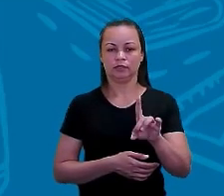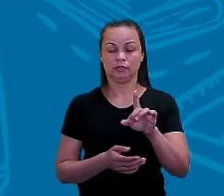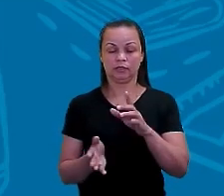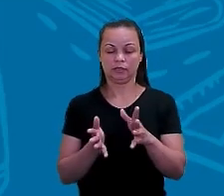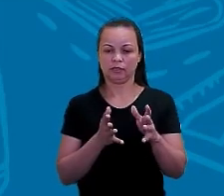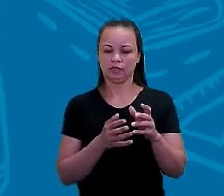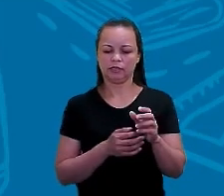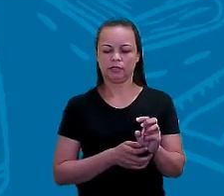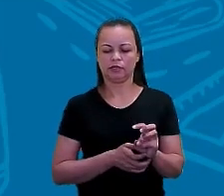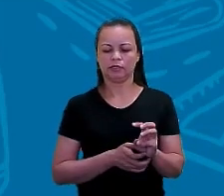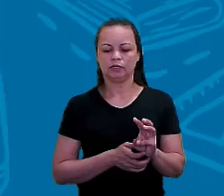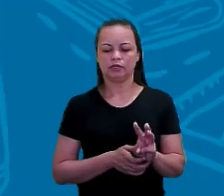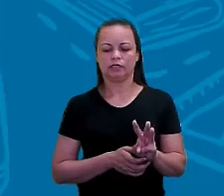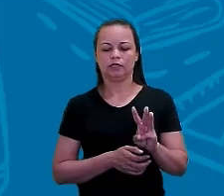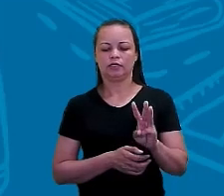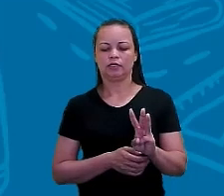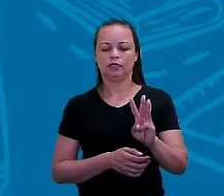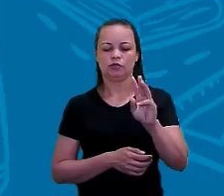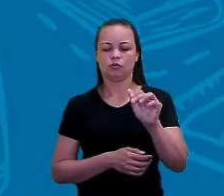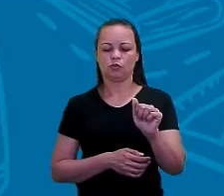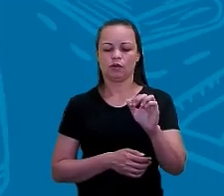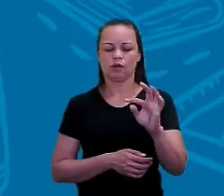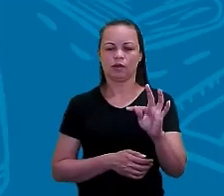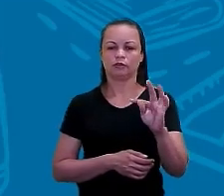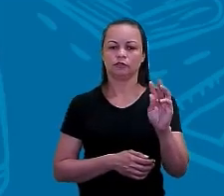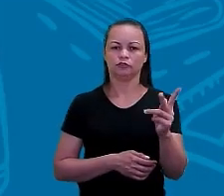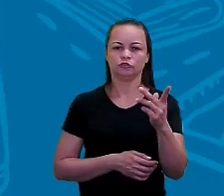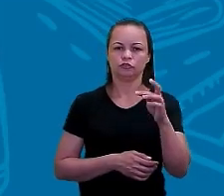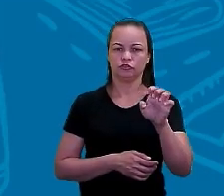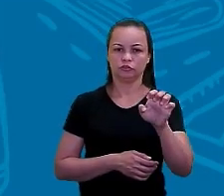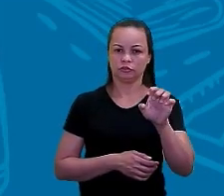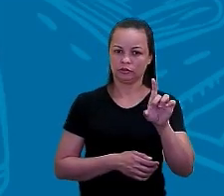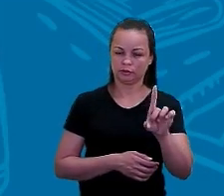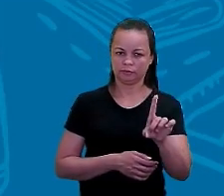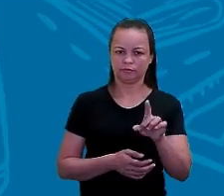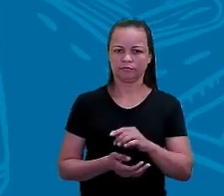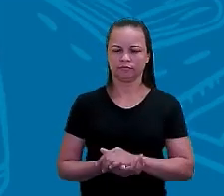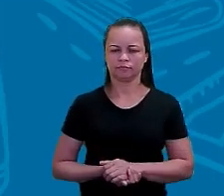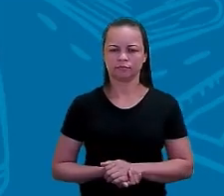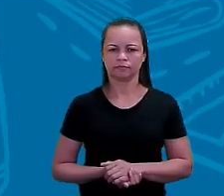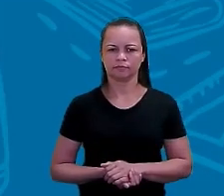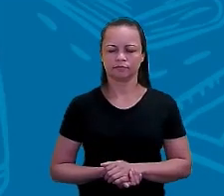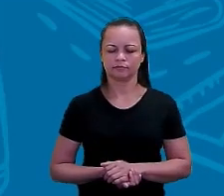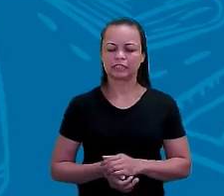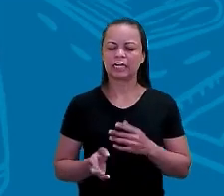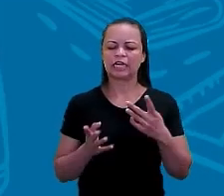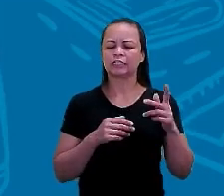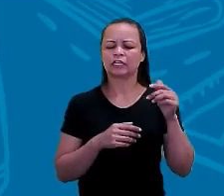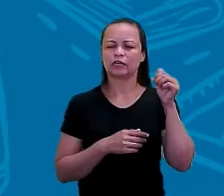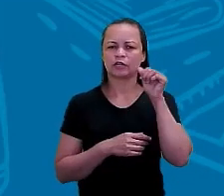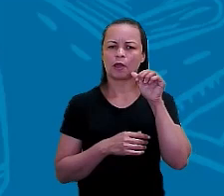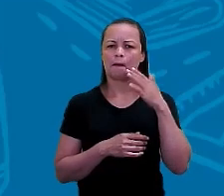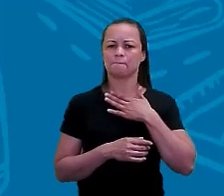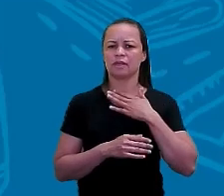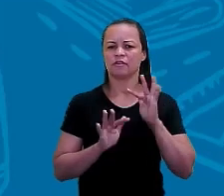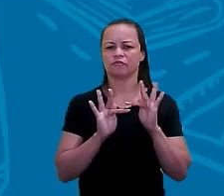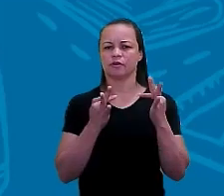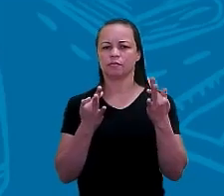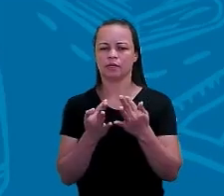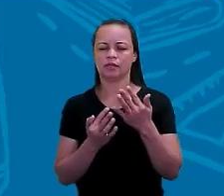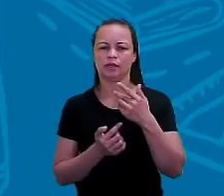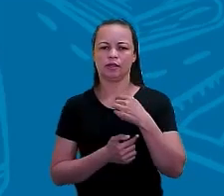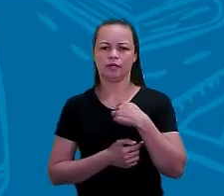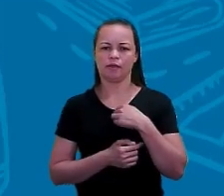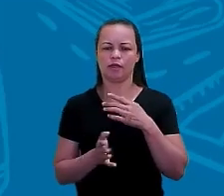do, né, o que você fez nas suas últimas férias. Aí Elsa diz assim, my family and I, minha família e